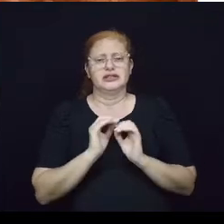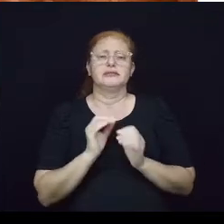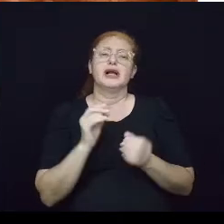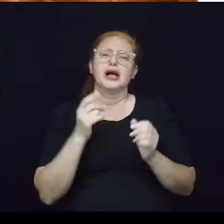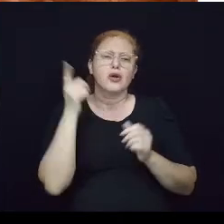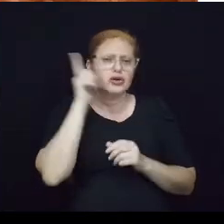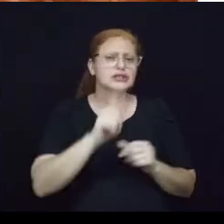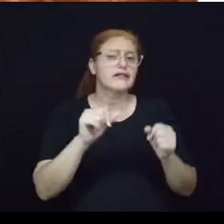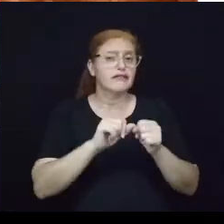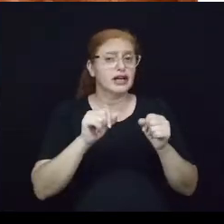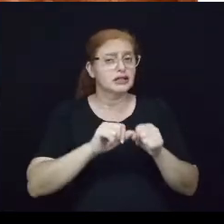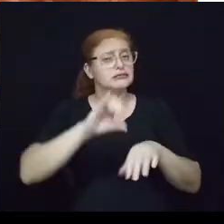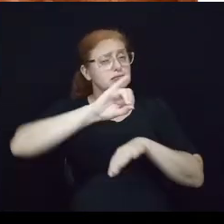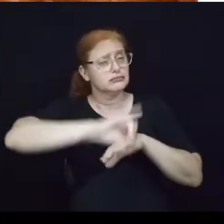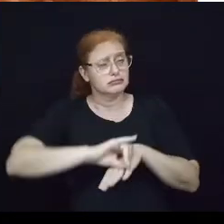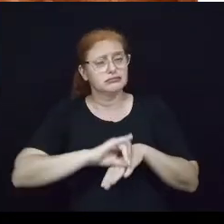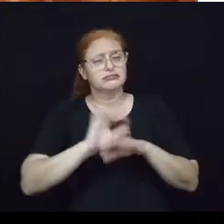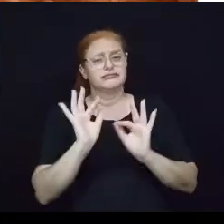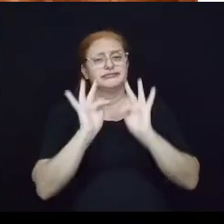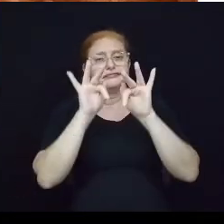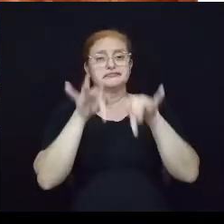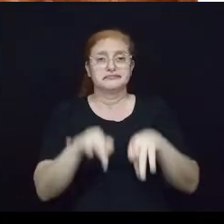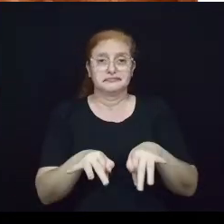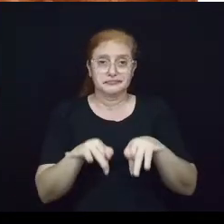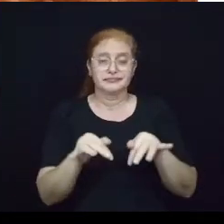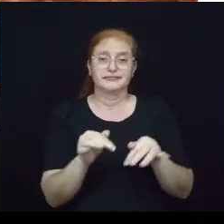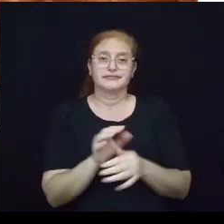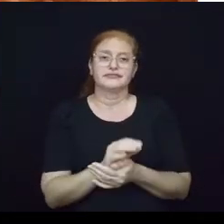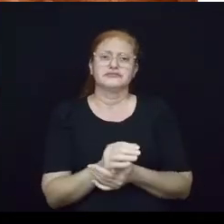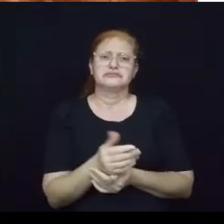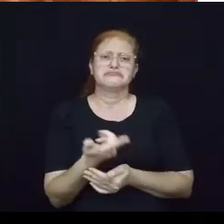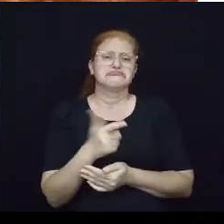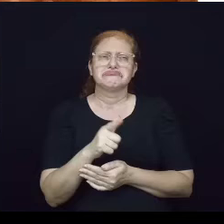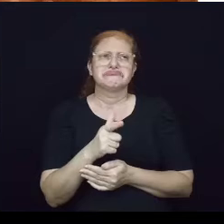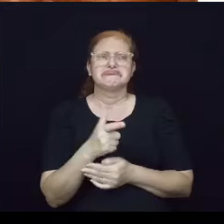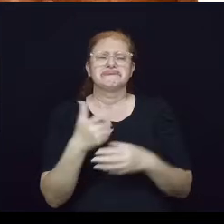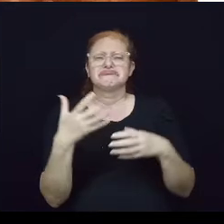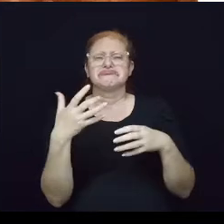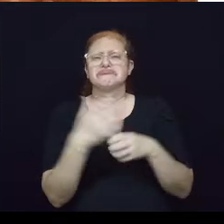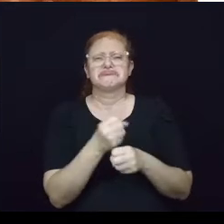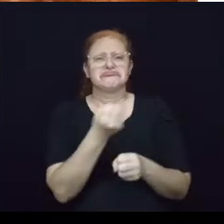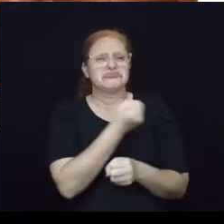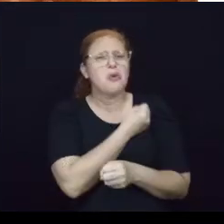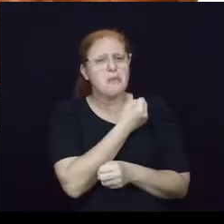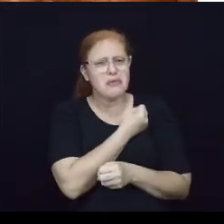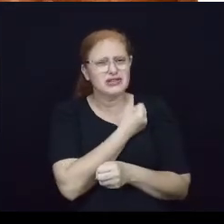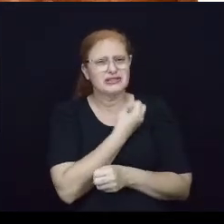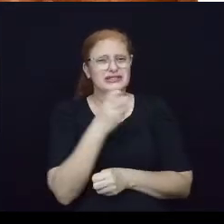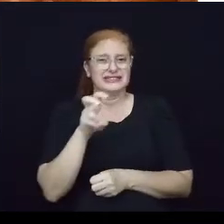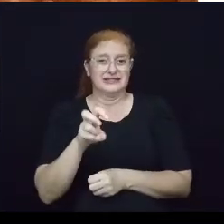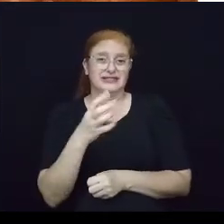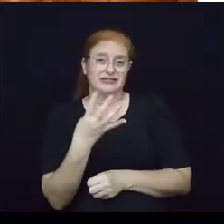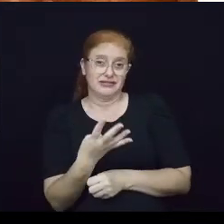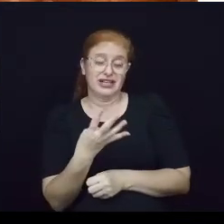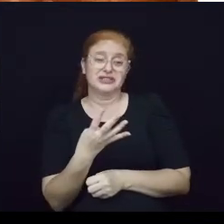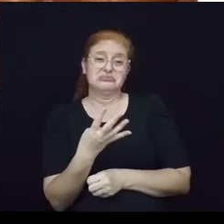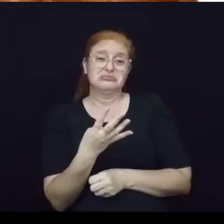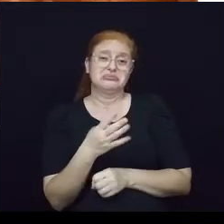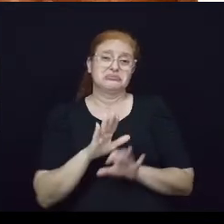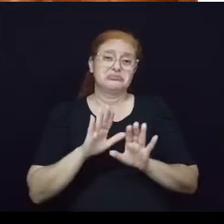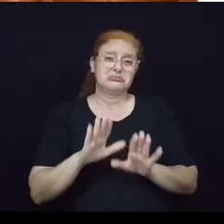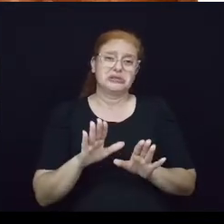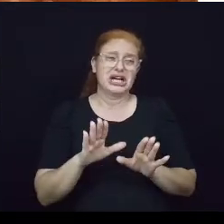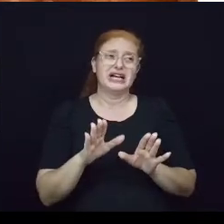para poder fazer essas peças. E, no final das contas, eu não tinha esse número 54, mas foi o adequado para mim não